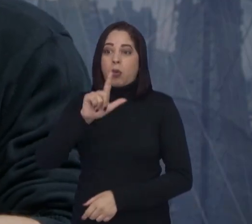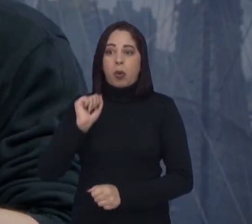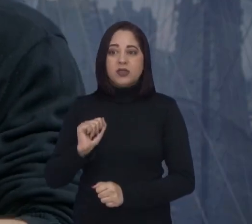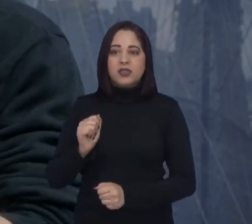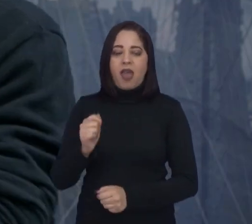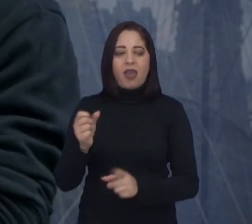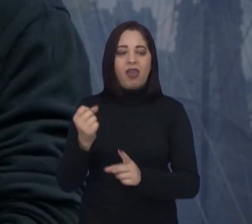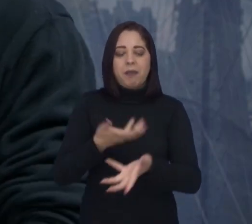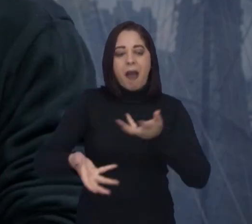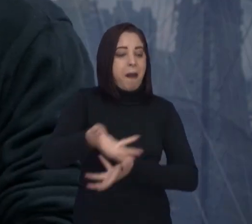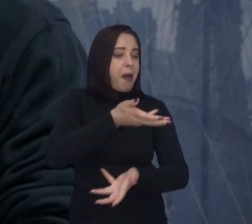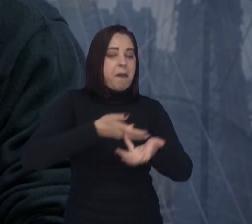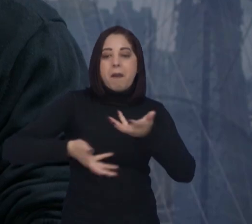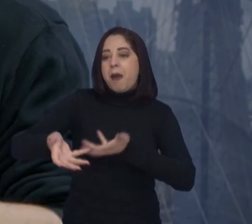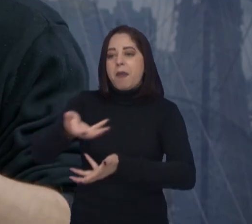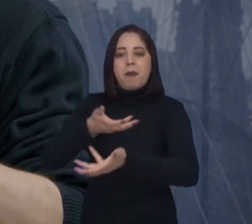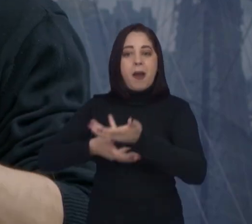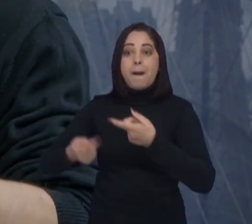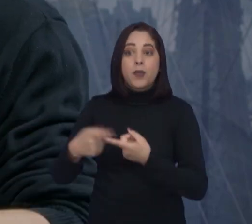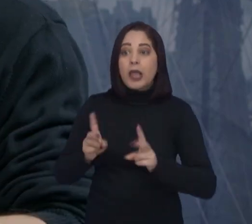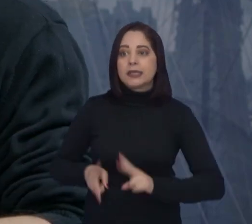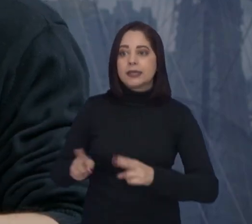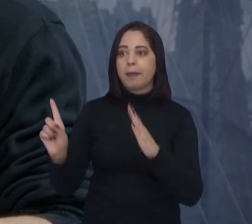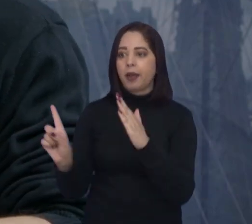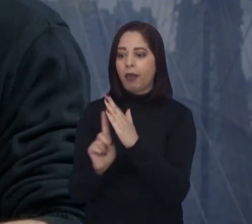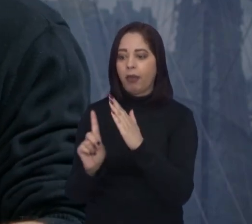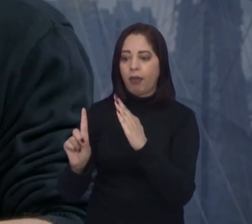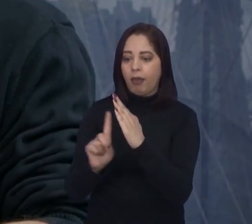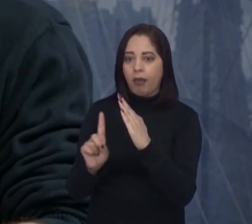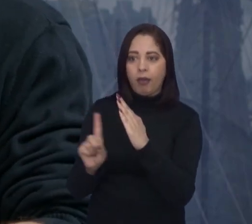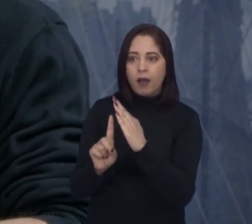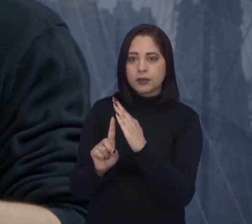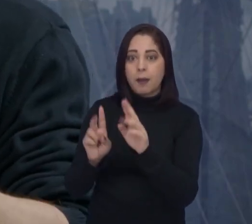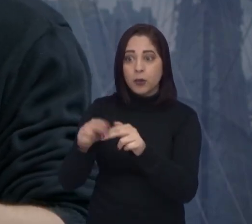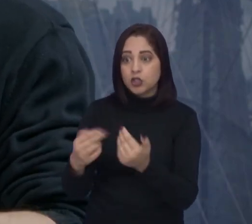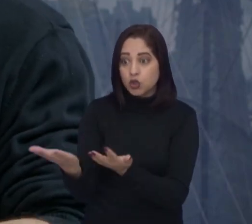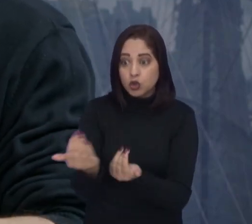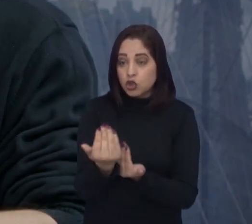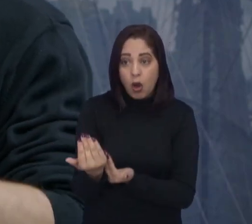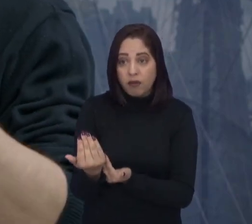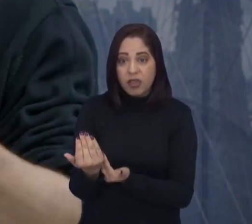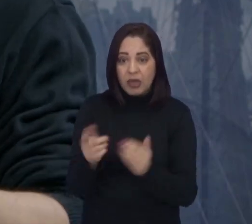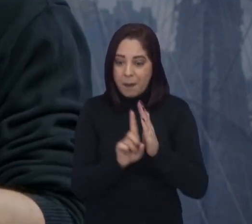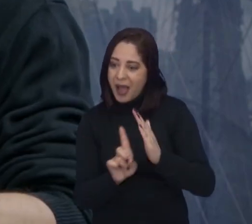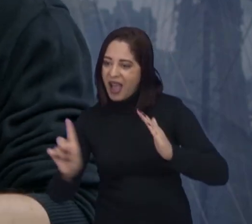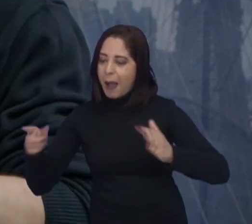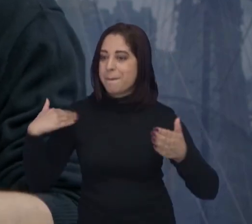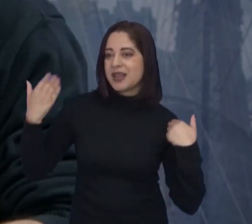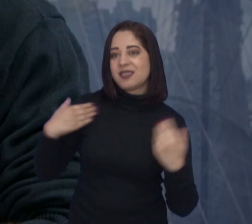casa, e é um problema de epidemia no próprio Japão, que são cada vez mais jovens e jovens adultos que não saem de casa,